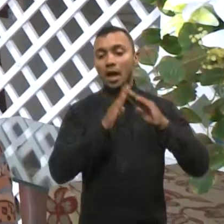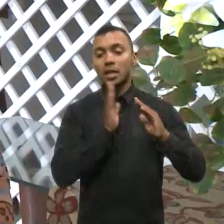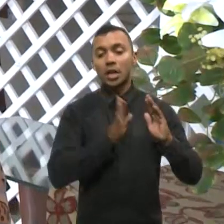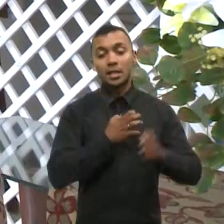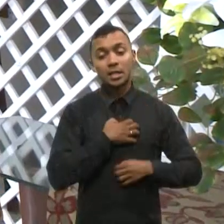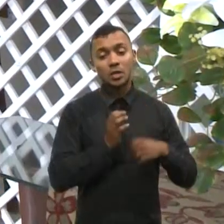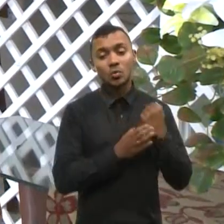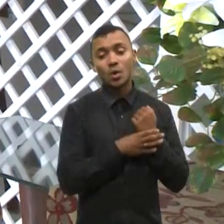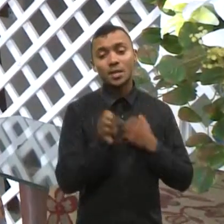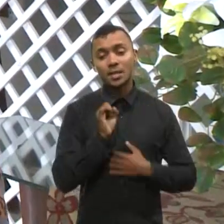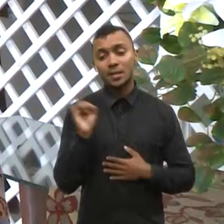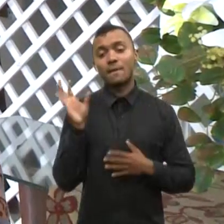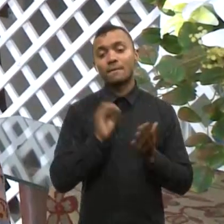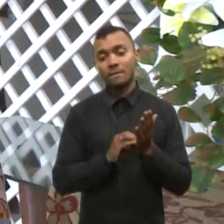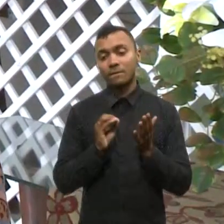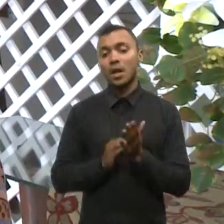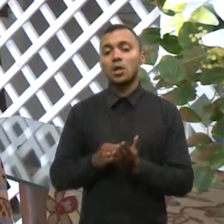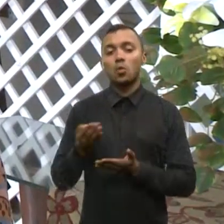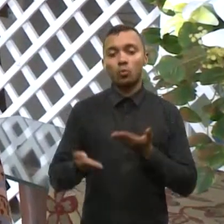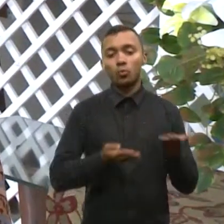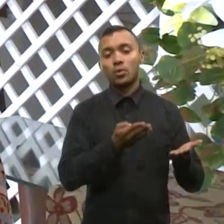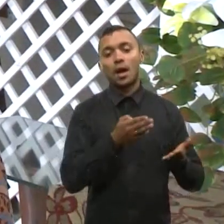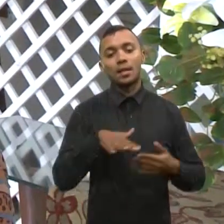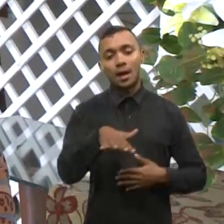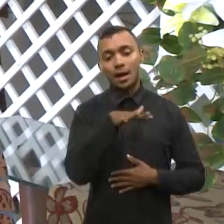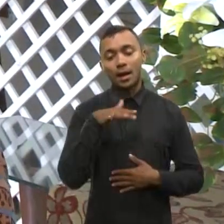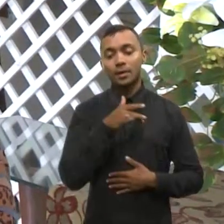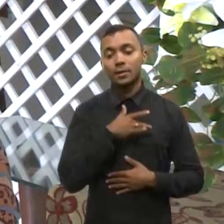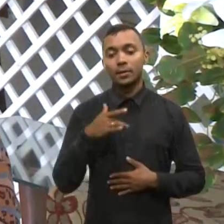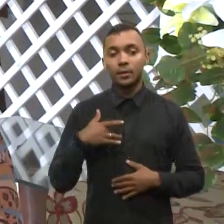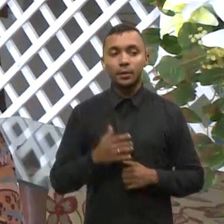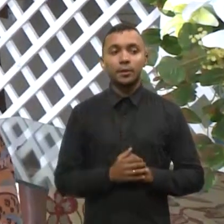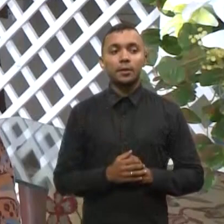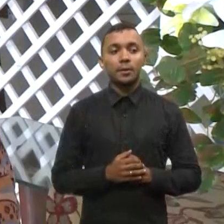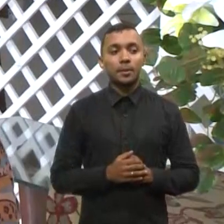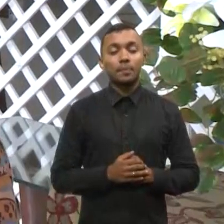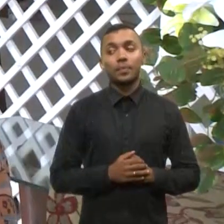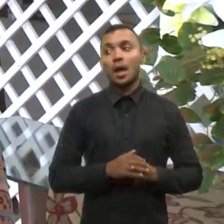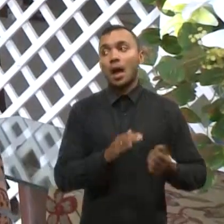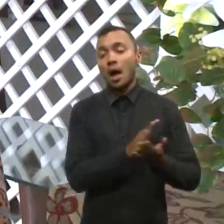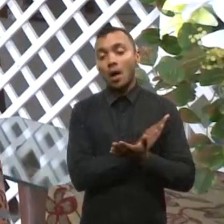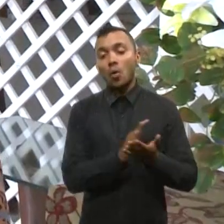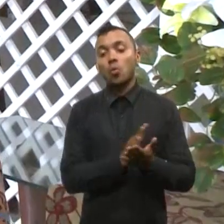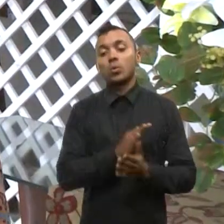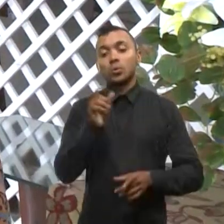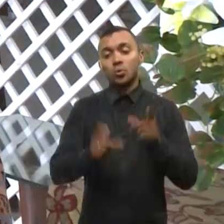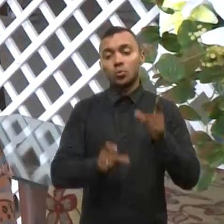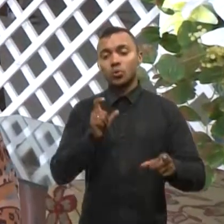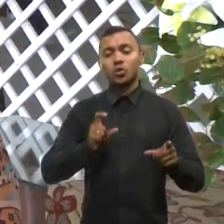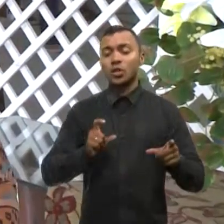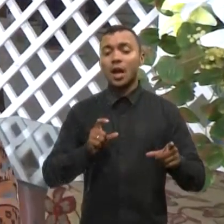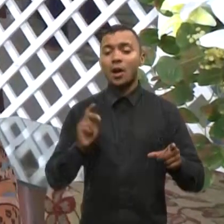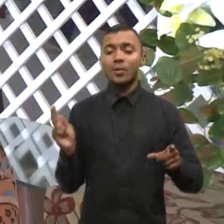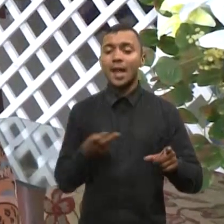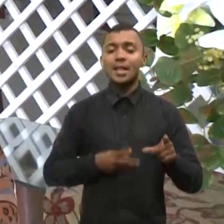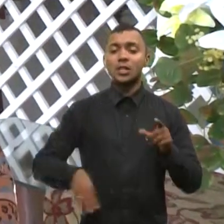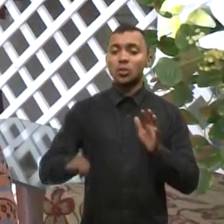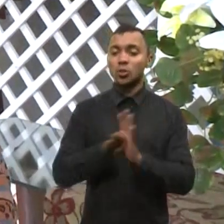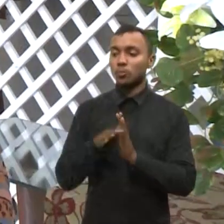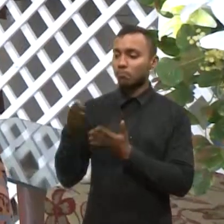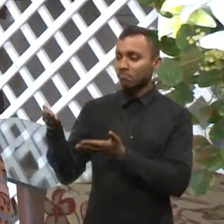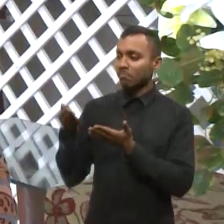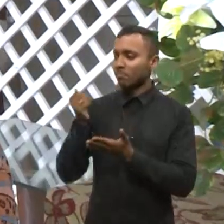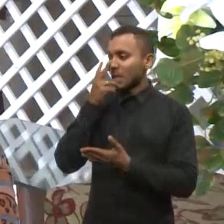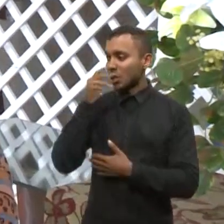caso ele ainda necessite de cuidados, né? Na saúde. É claro que alguns pacientes chegam com sequelas mais graves, então a gente